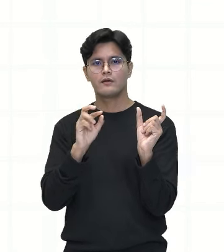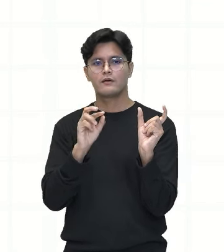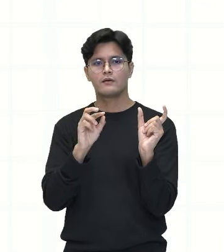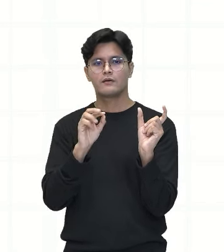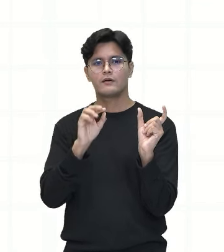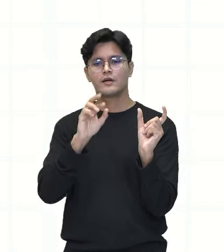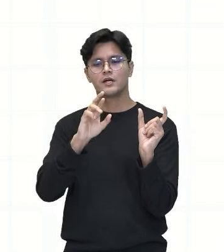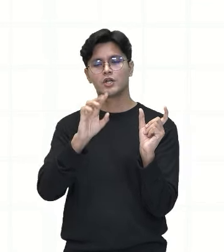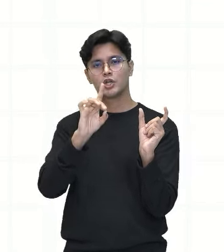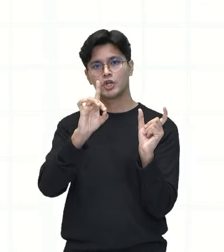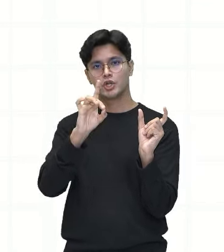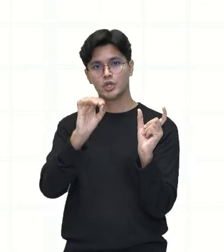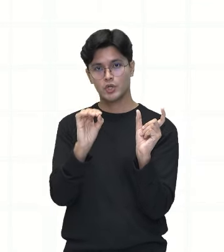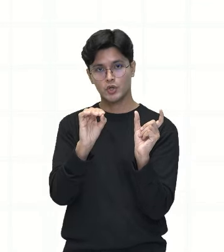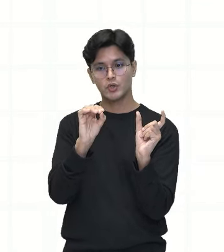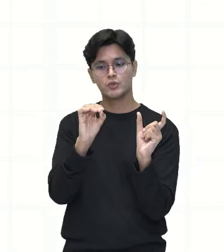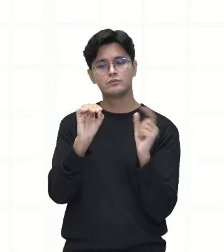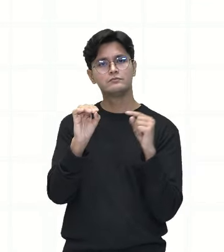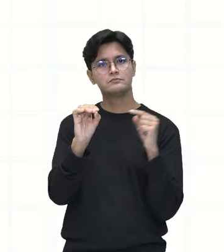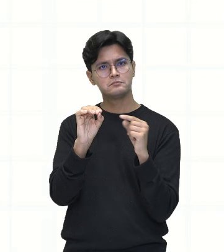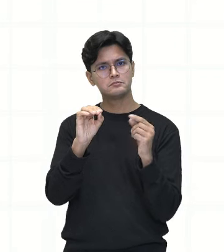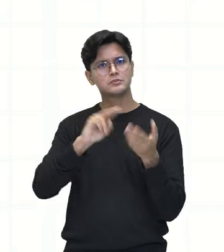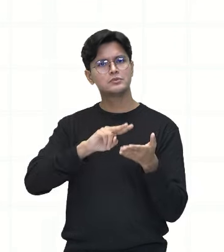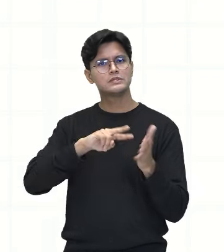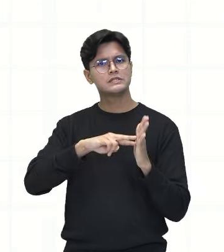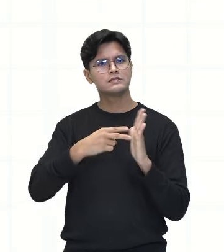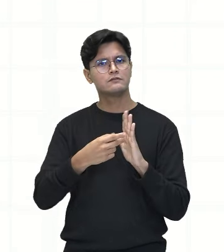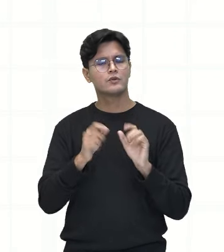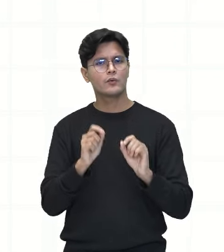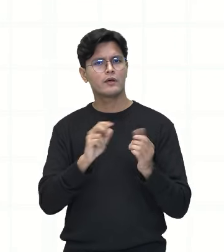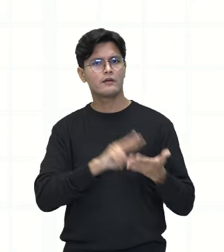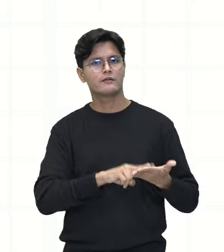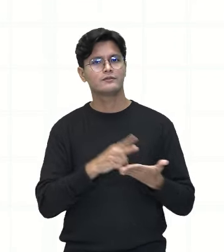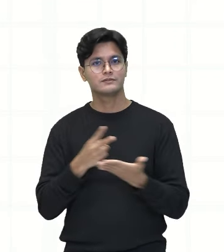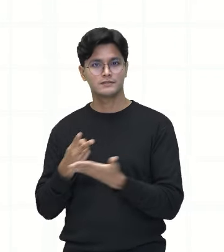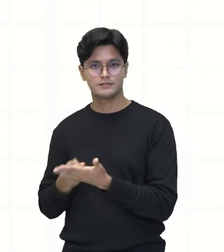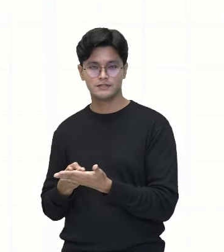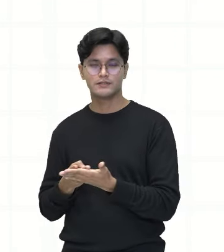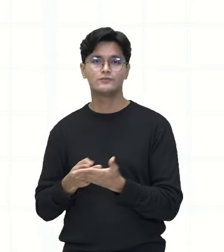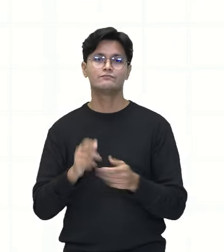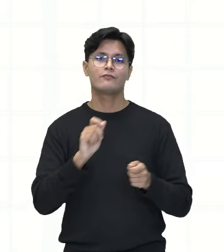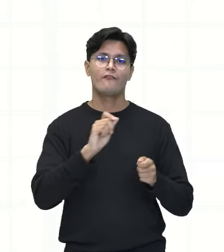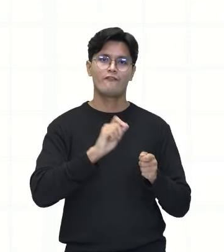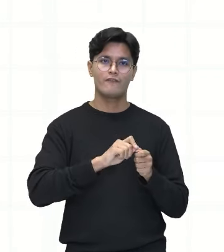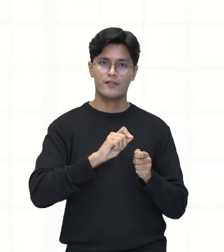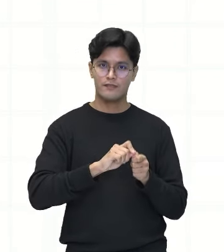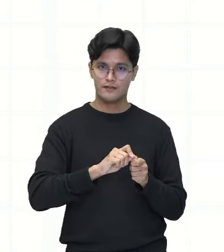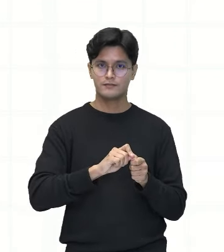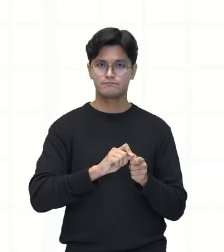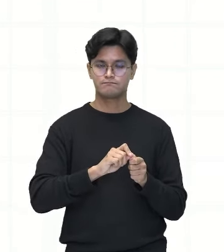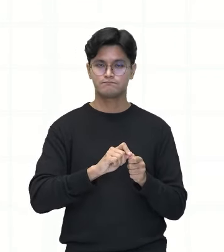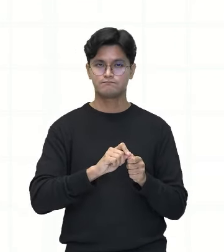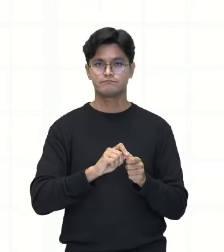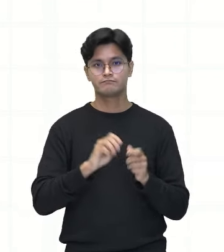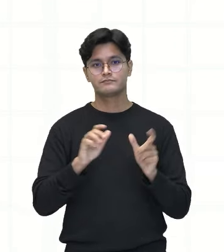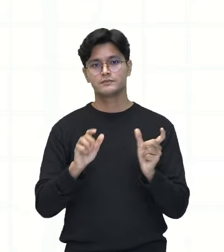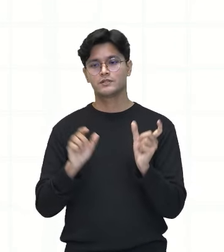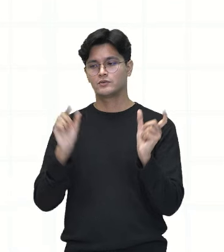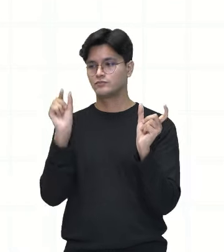do, que significa fazer. Mas quando eu coloquei o re na frente, já deu essa ideia